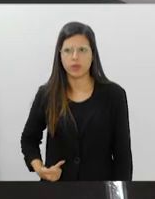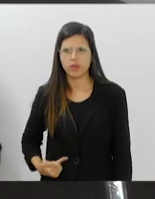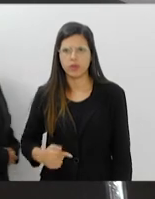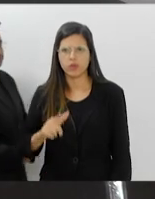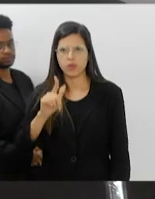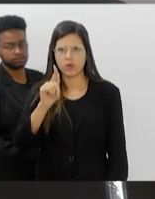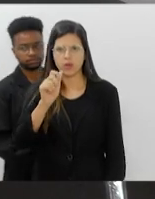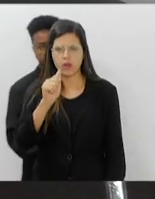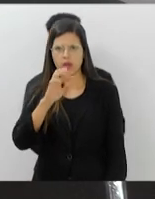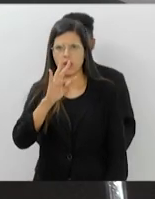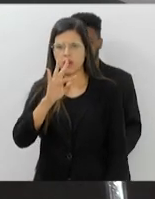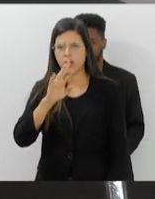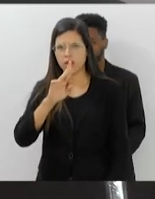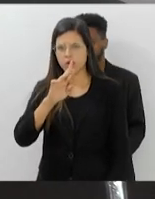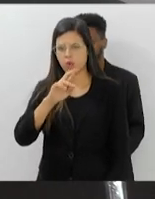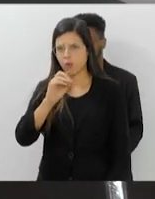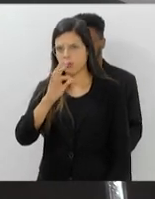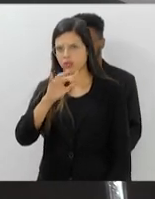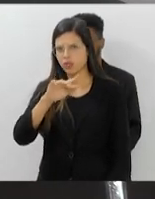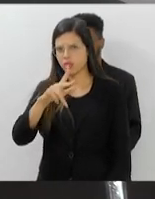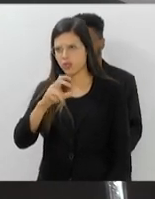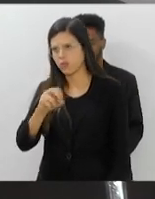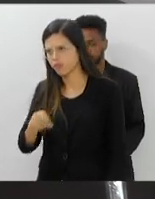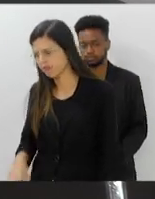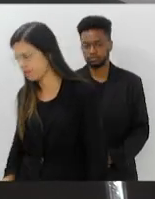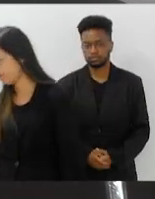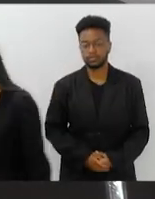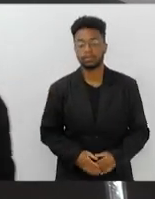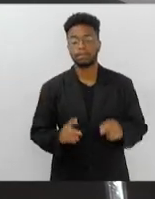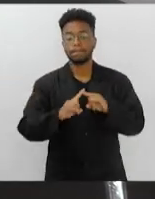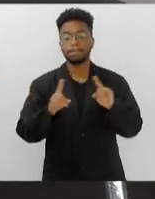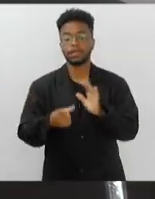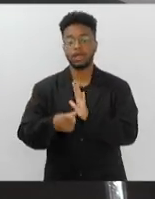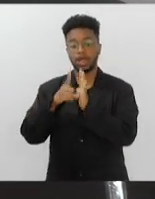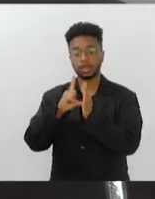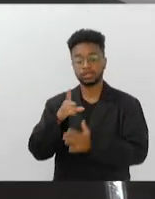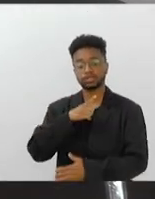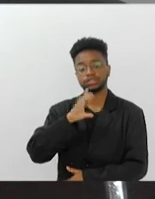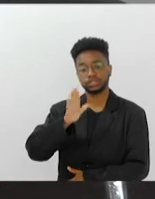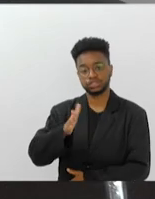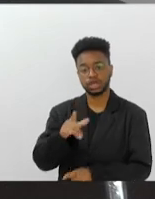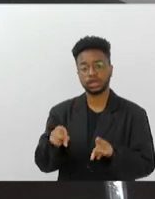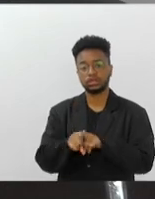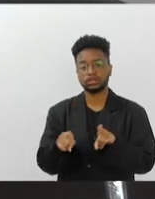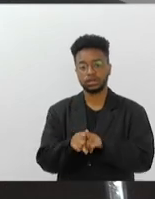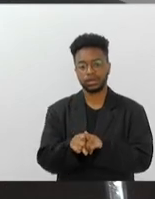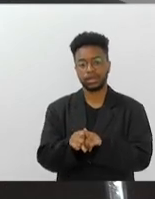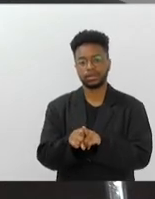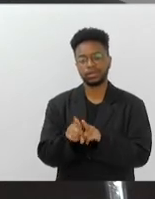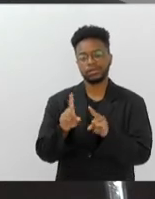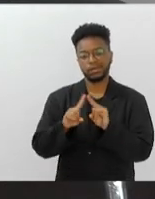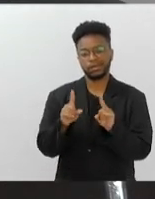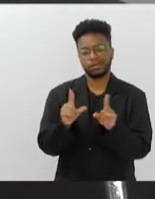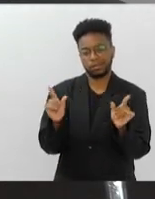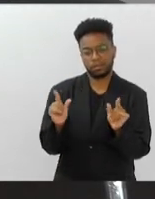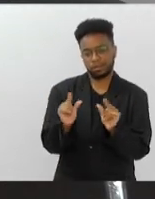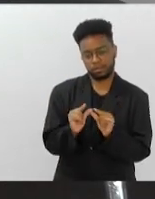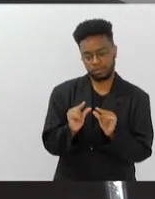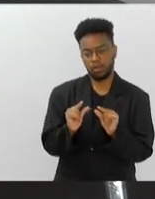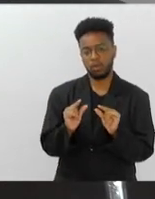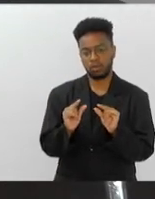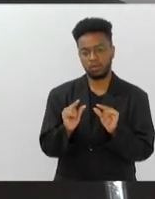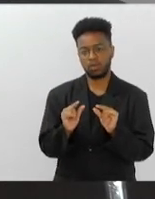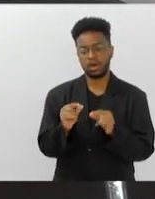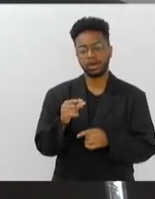Garotinho, que teve mais difusão, mas já existia também antes dele, de forma mais tímida.